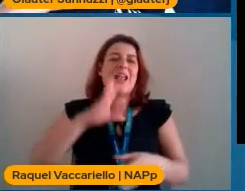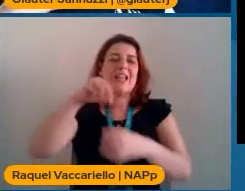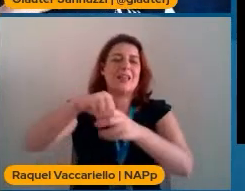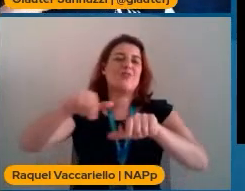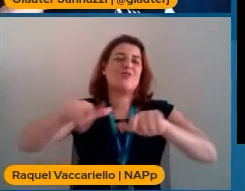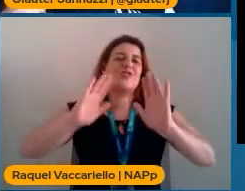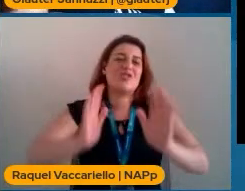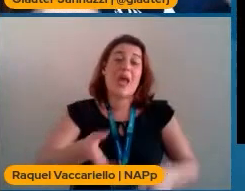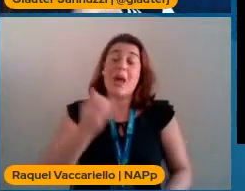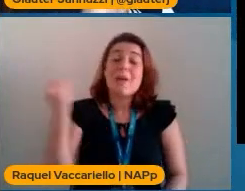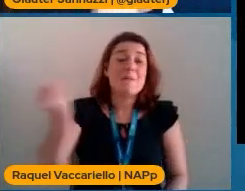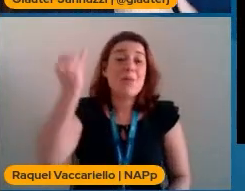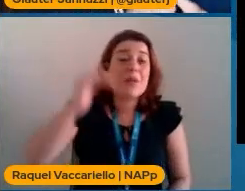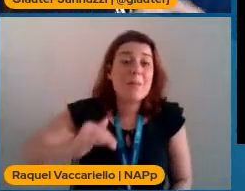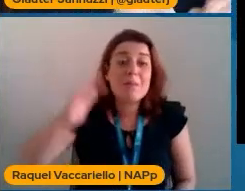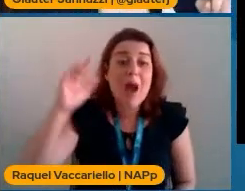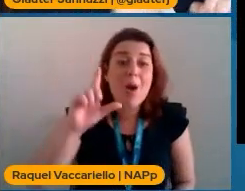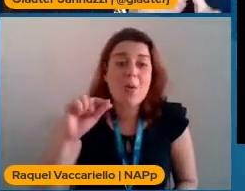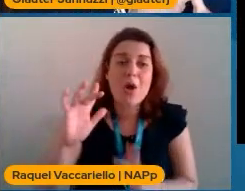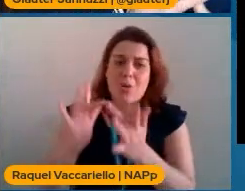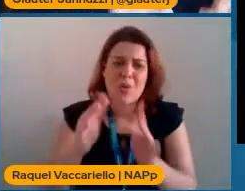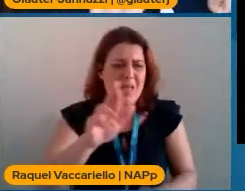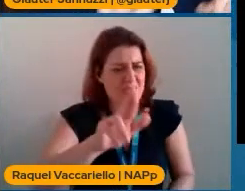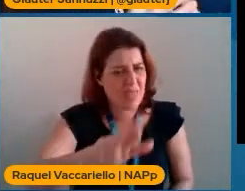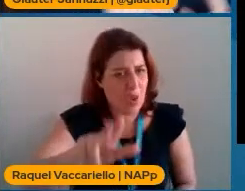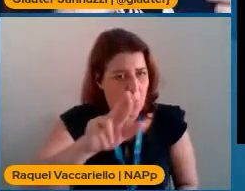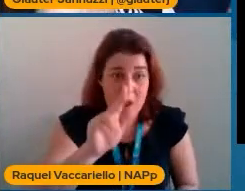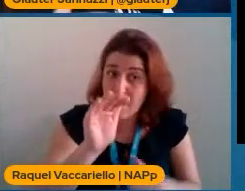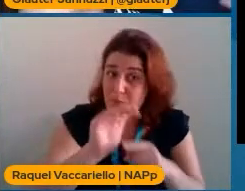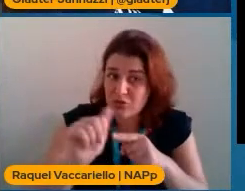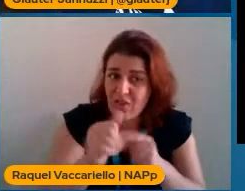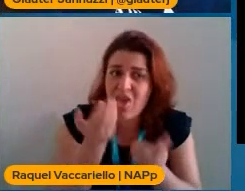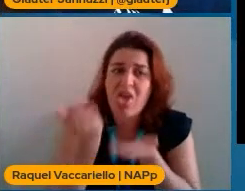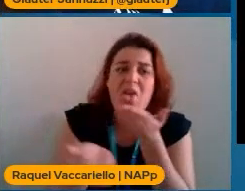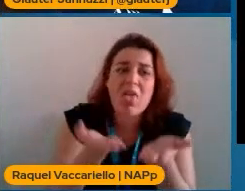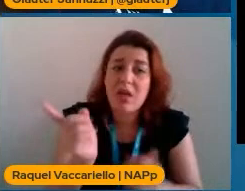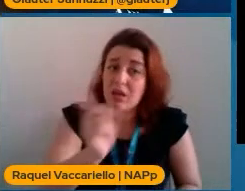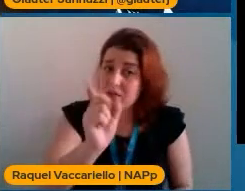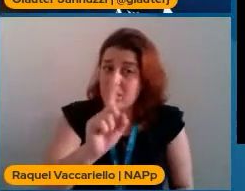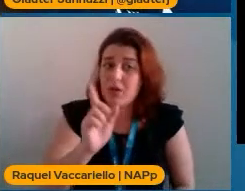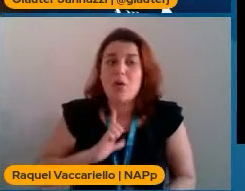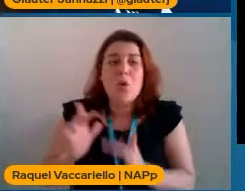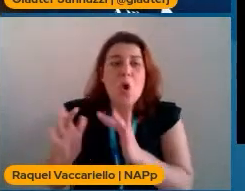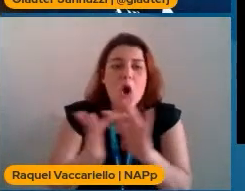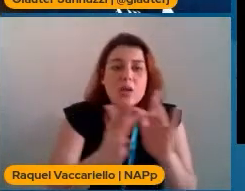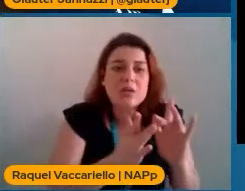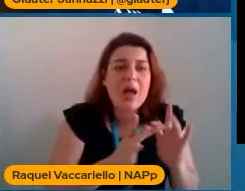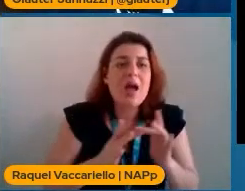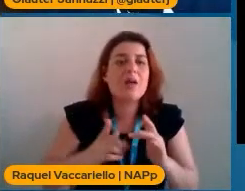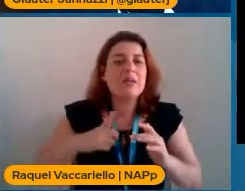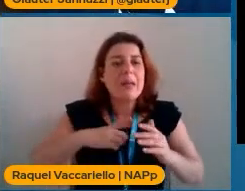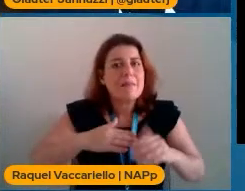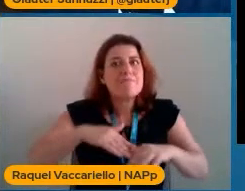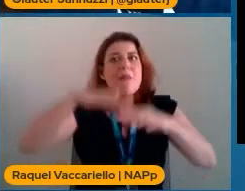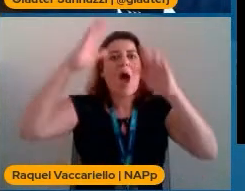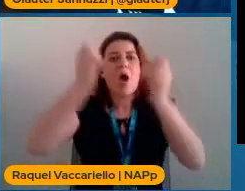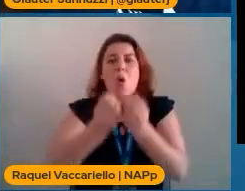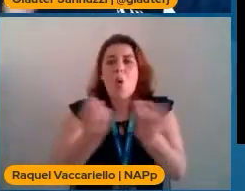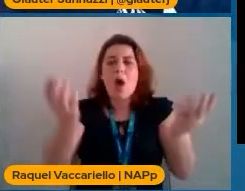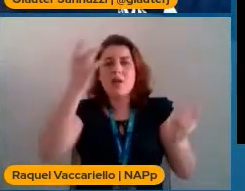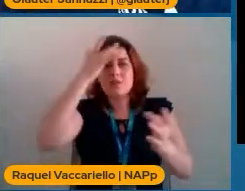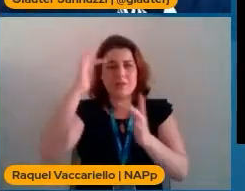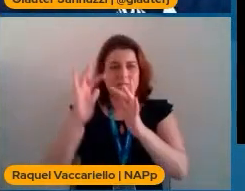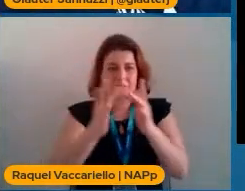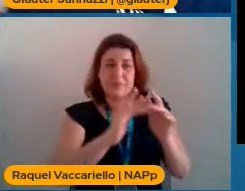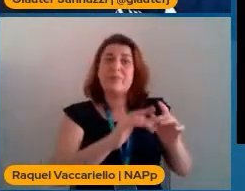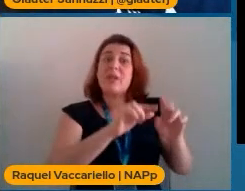conectar com pessoas. Não é puxar saco, não é bajular ninguém, mas é conectar com pessoas, é ampliar o seu networking. E pelo LinkedIn.